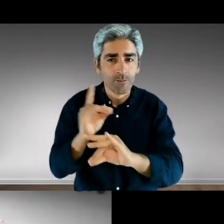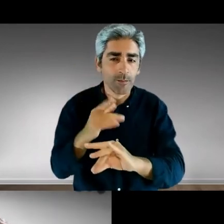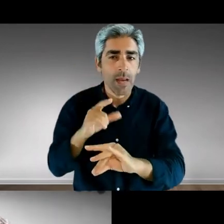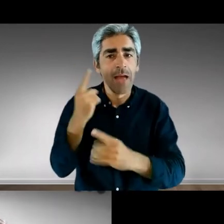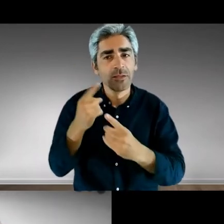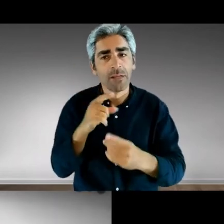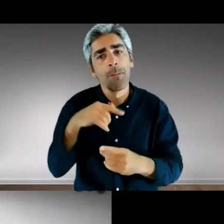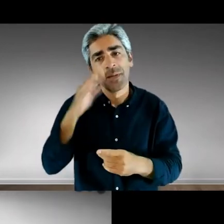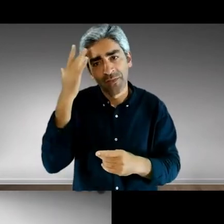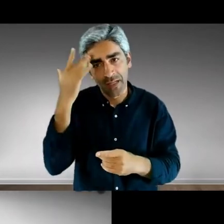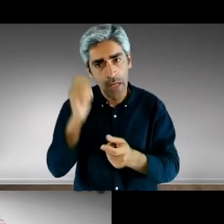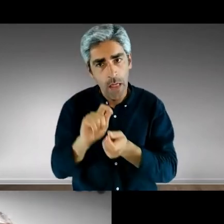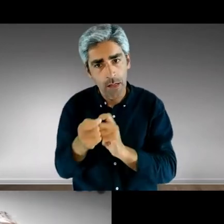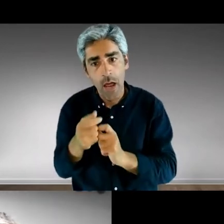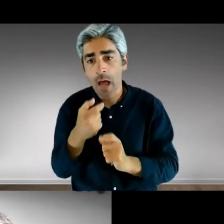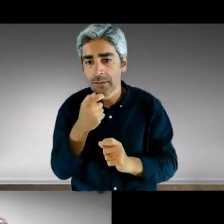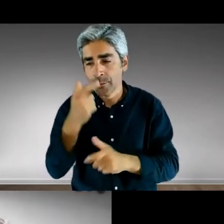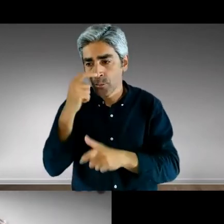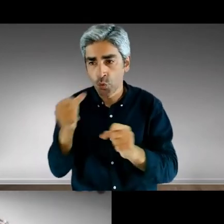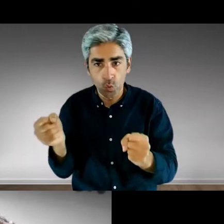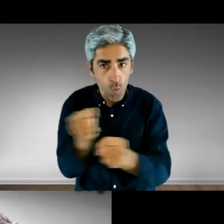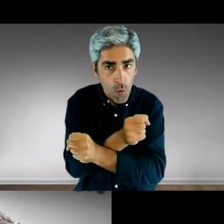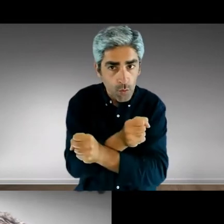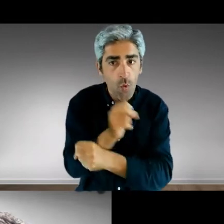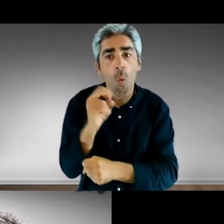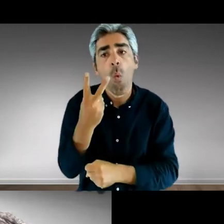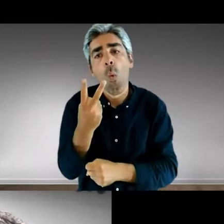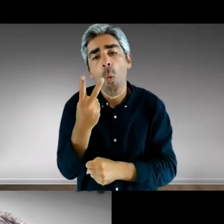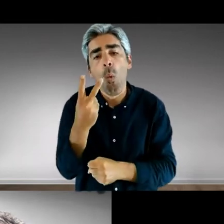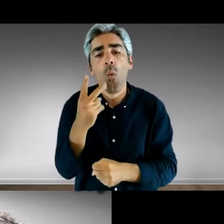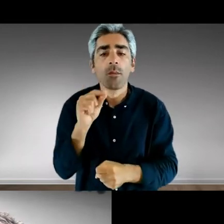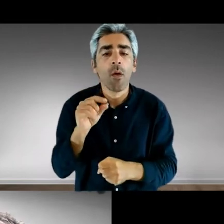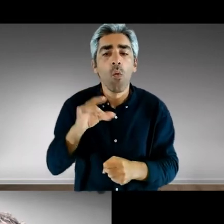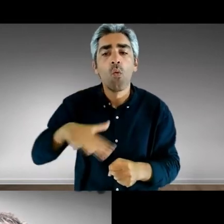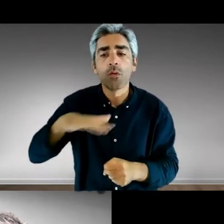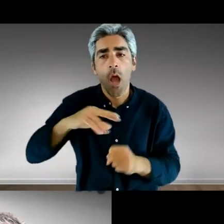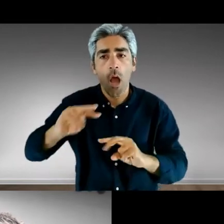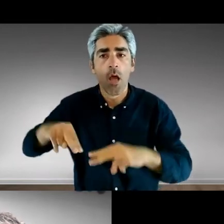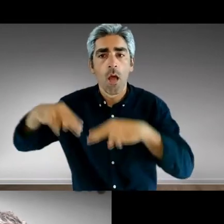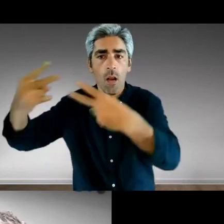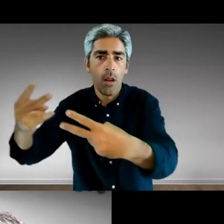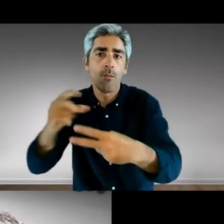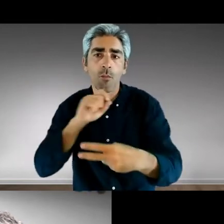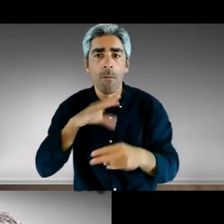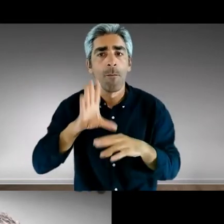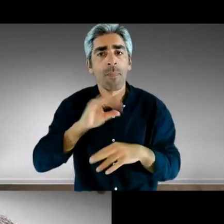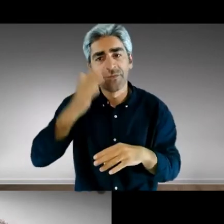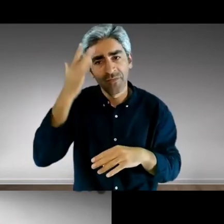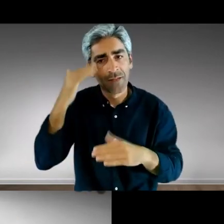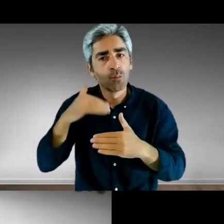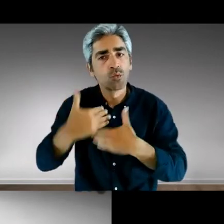alterar, alterando pessoas radicalmente, ou então alterando até os locais onde estamos, porque é mais fácil os